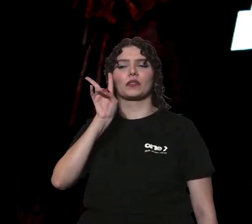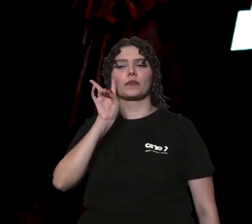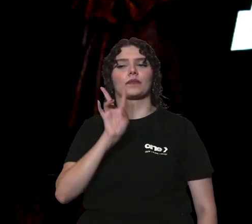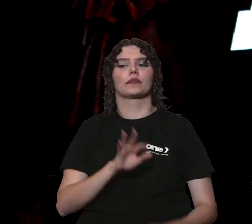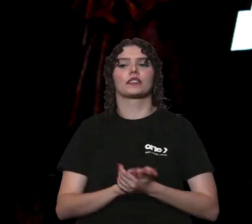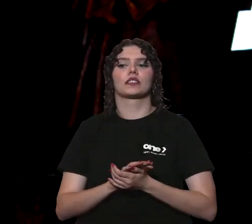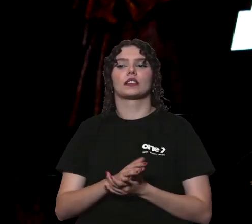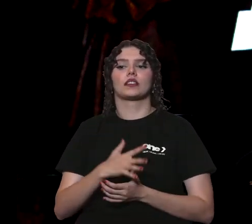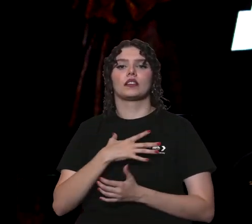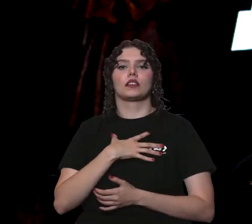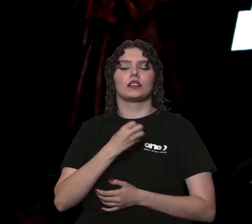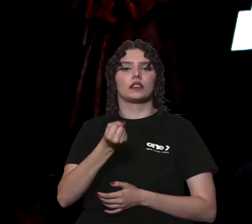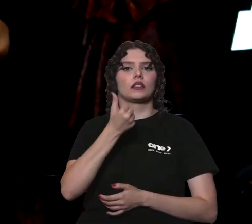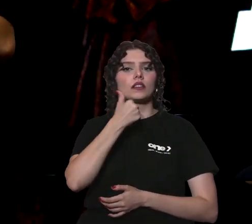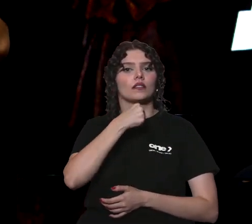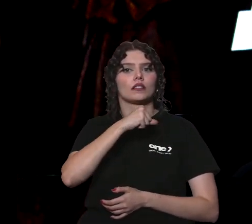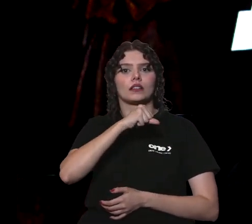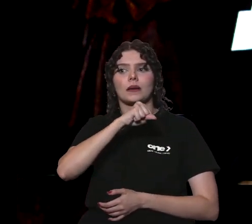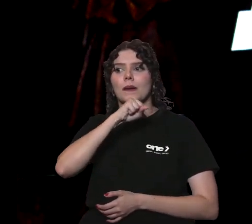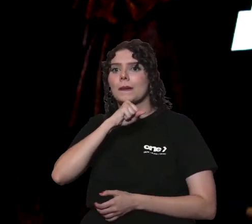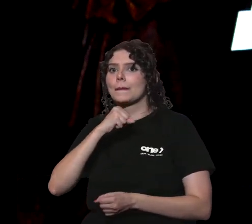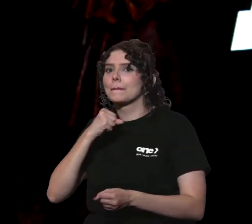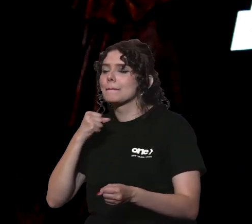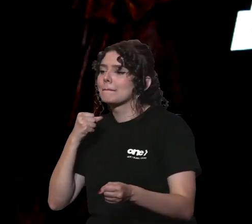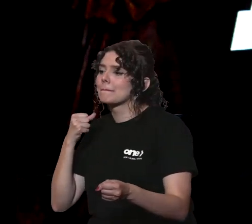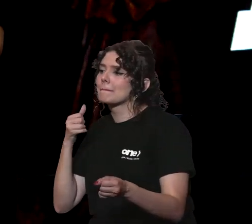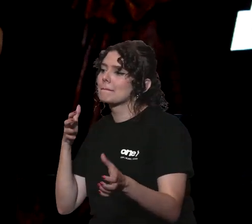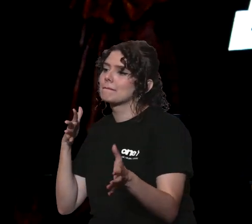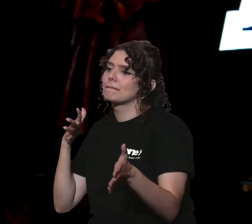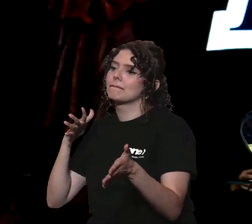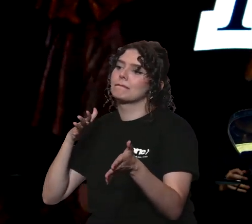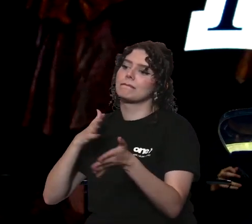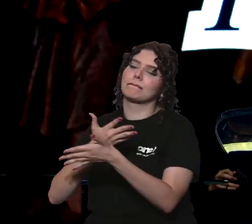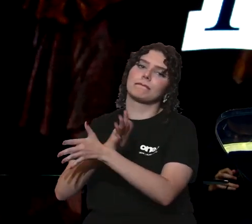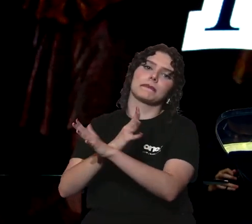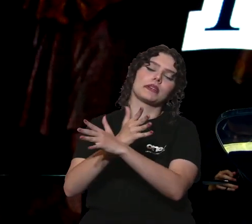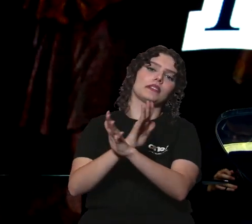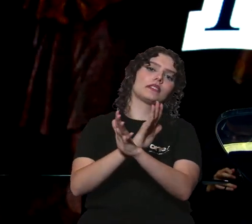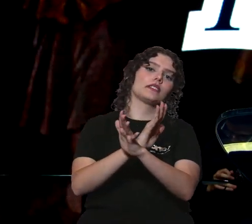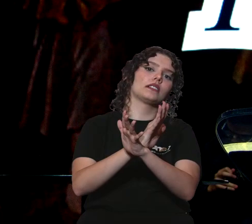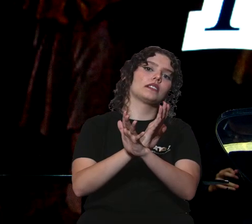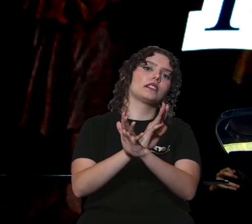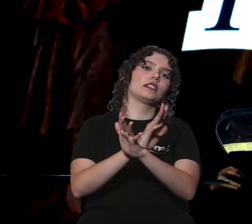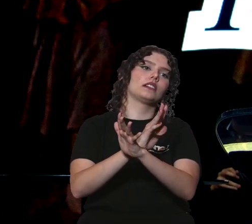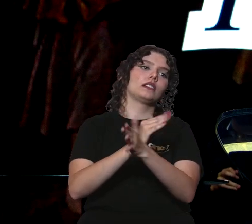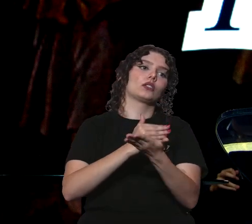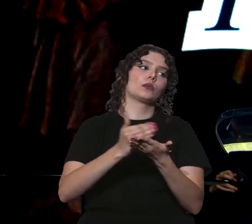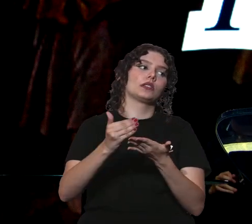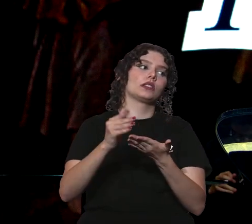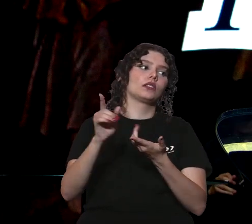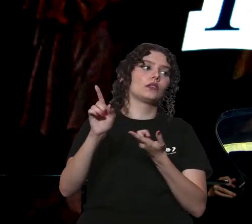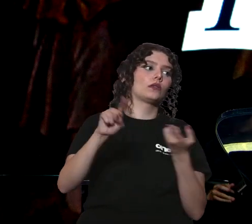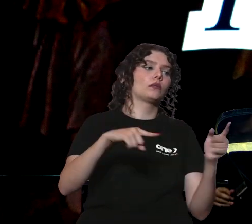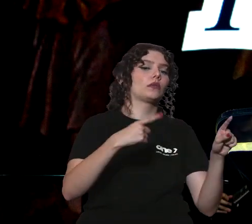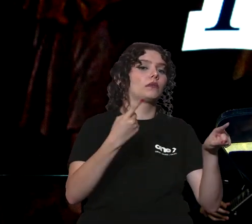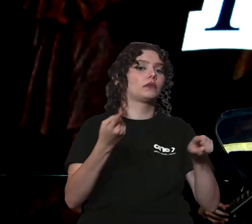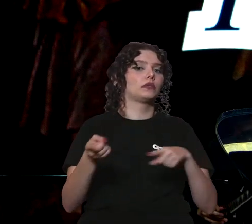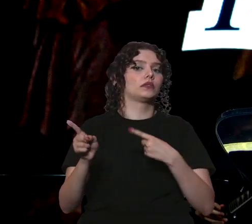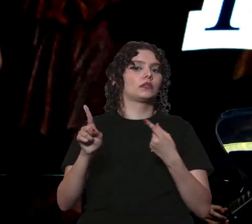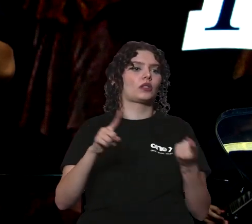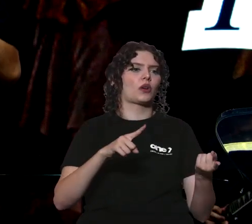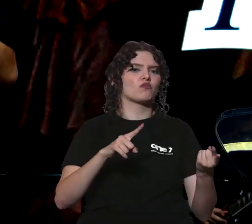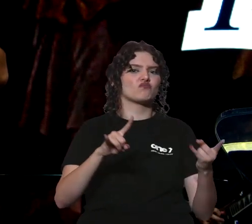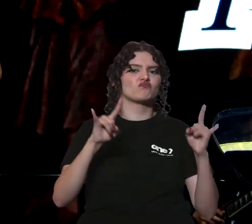ele se irava muito, mas ele perdia a razão, ele botava uma música, um rock pesadão,